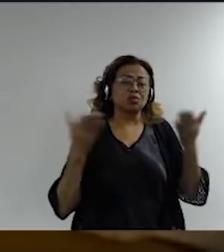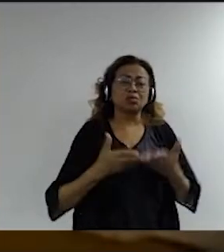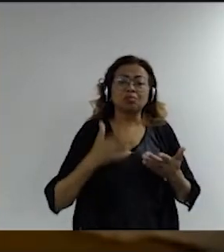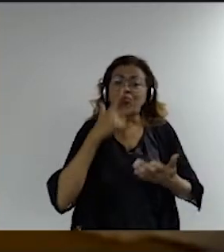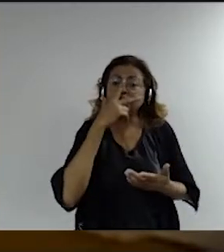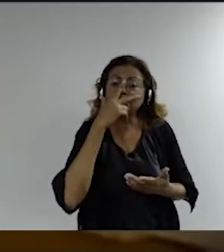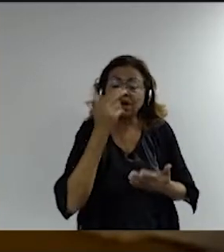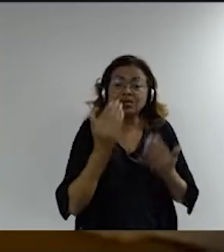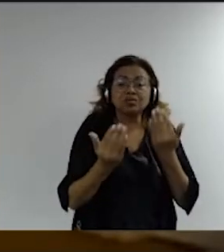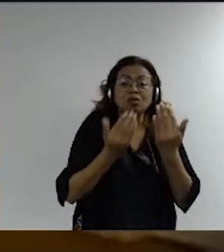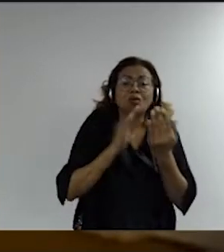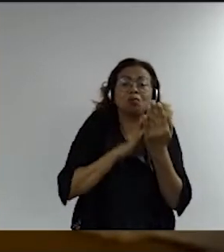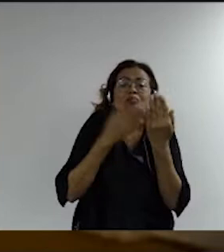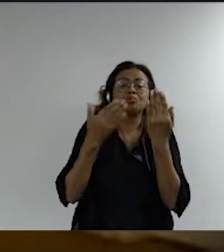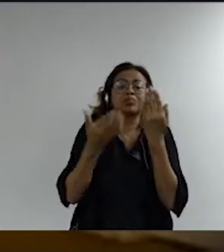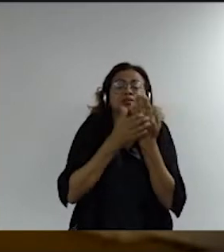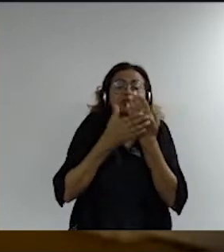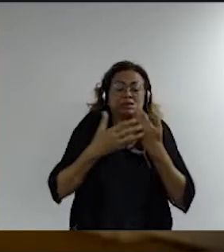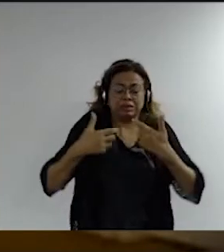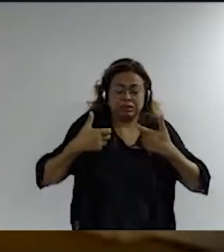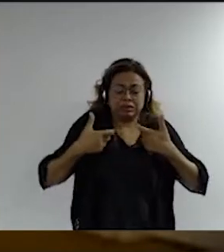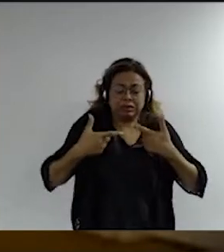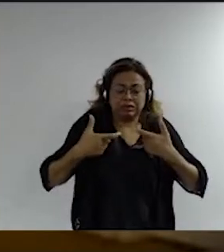guerra, onde o inimigo é invisível.